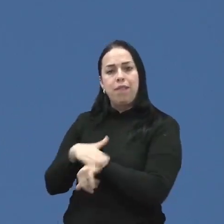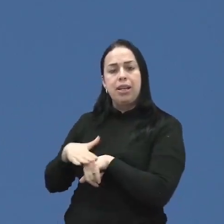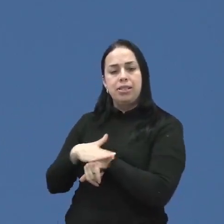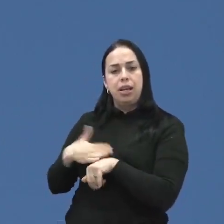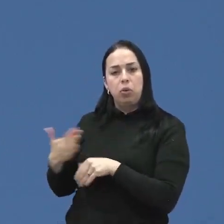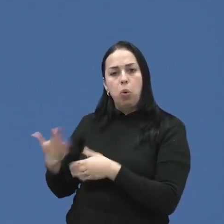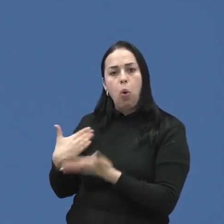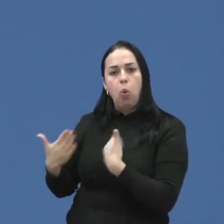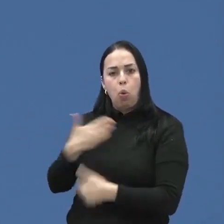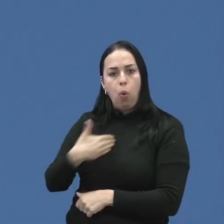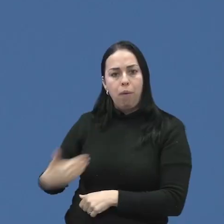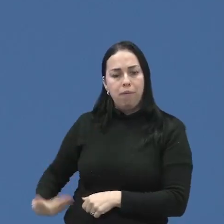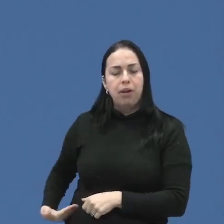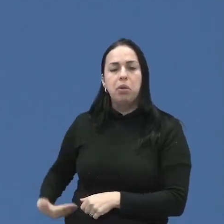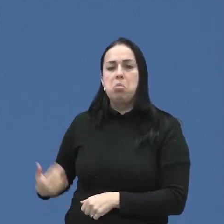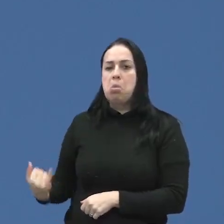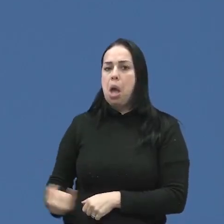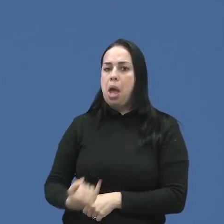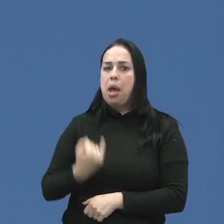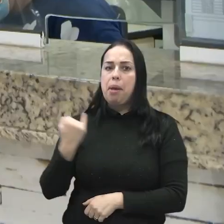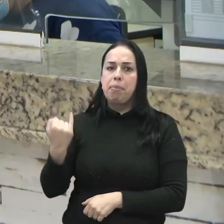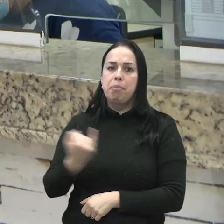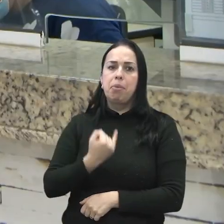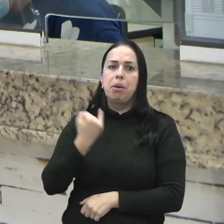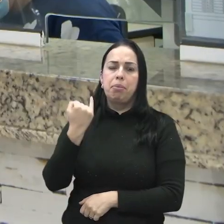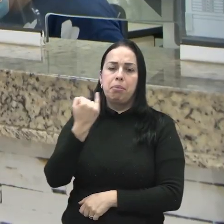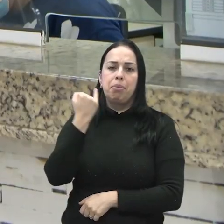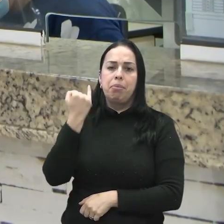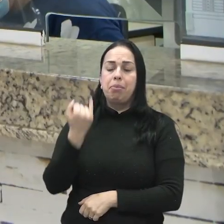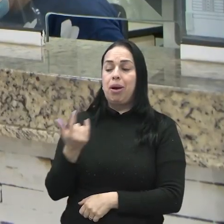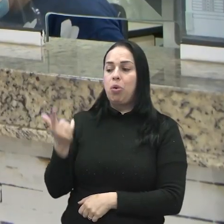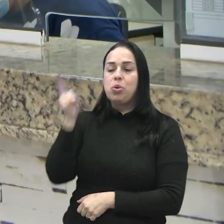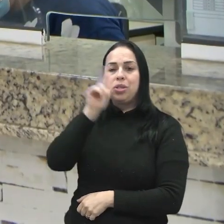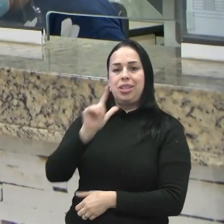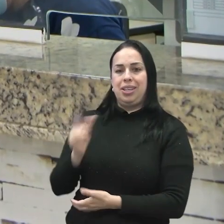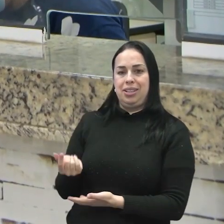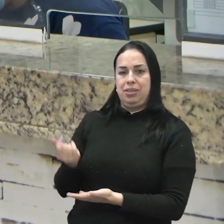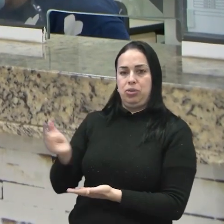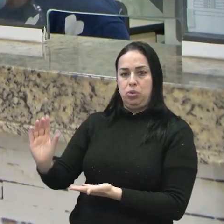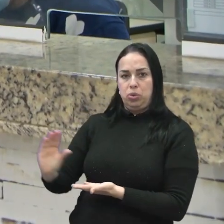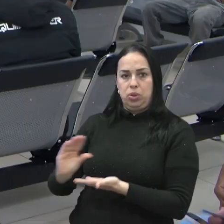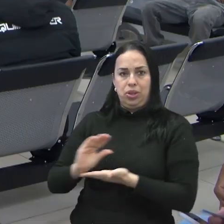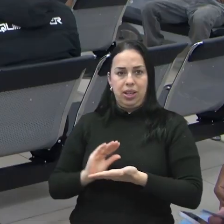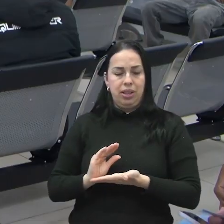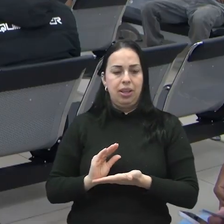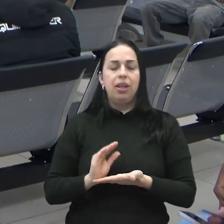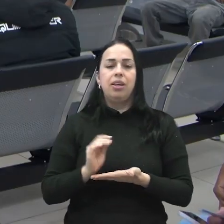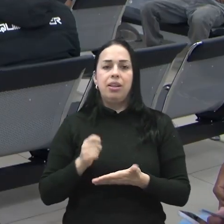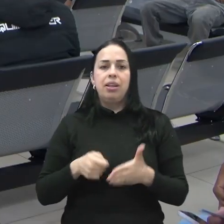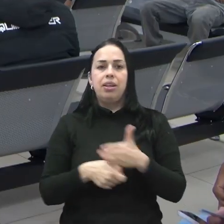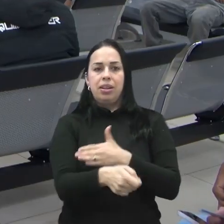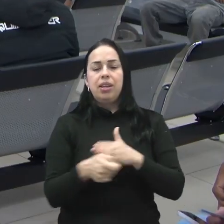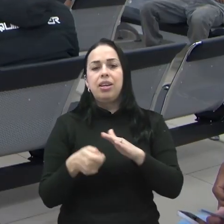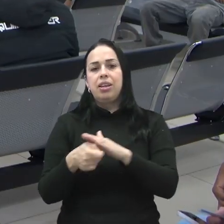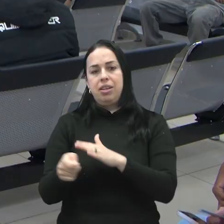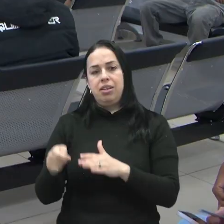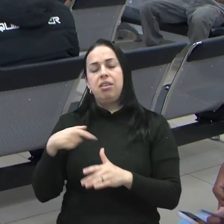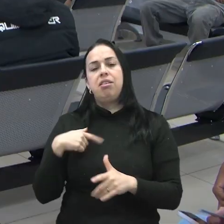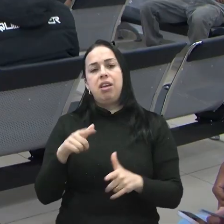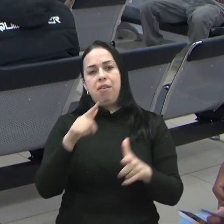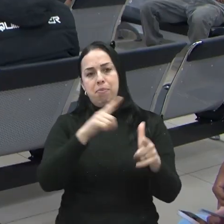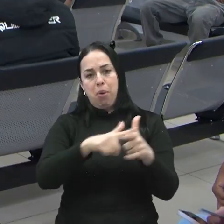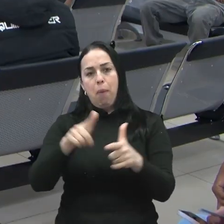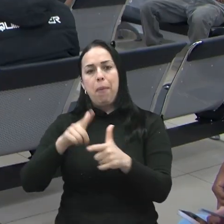Estado é visto como fundamental para garantir repasses financeiros e evitar a sobrecarga